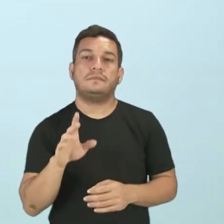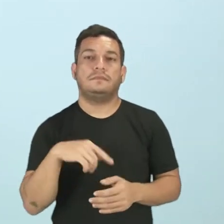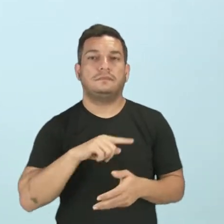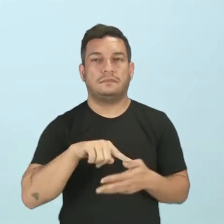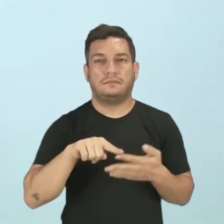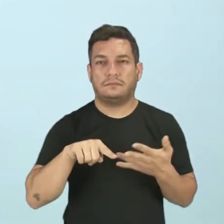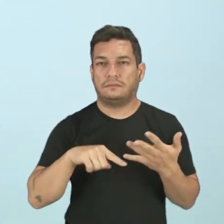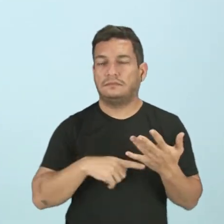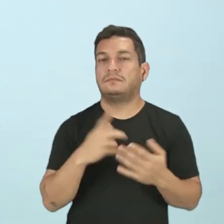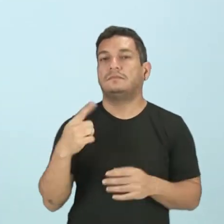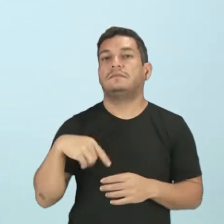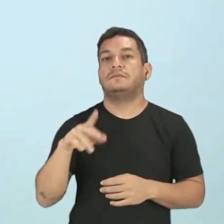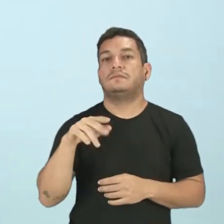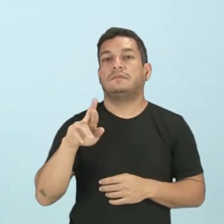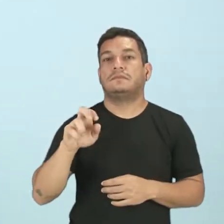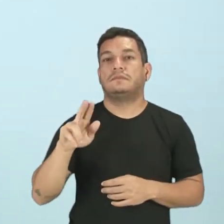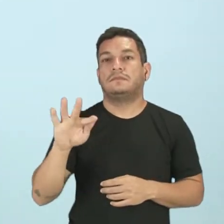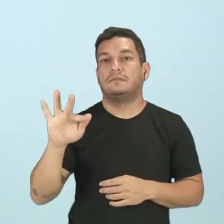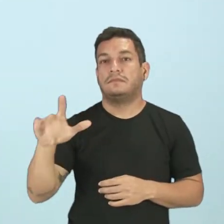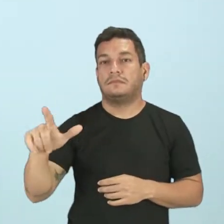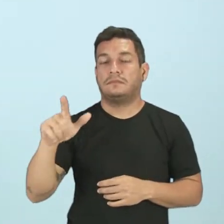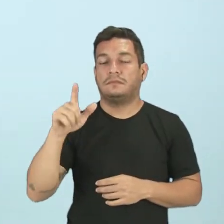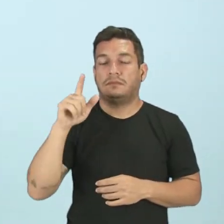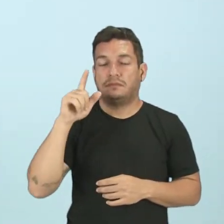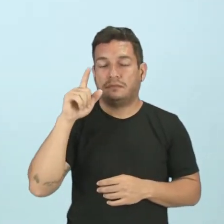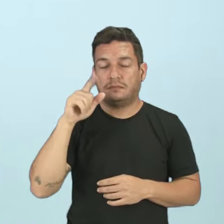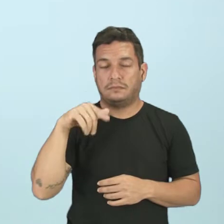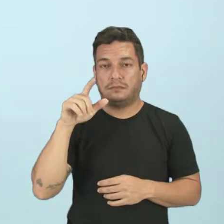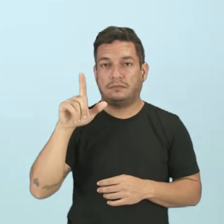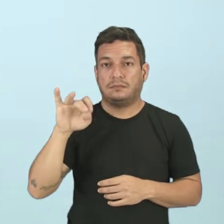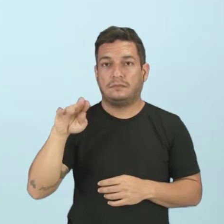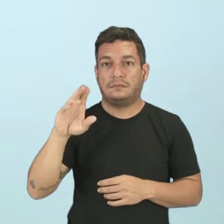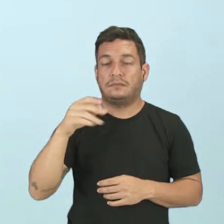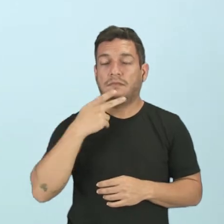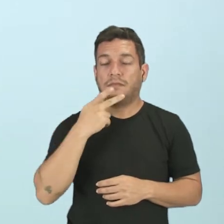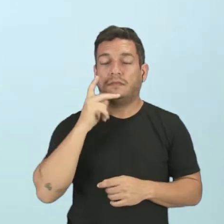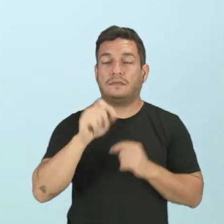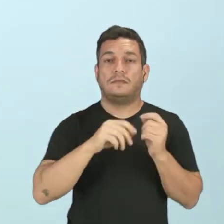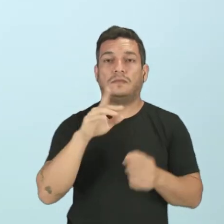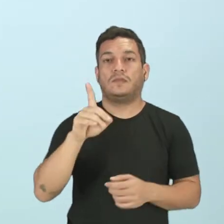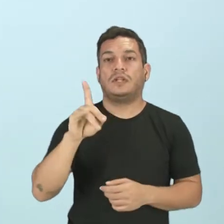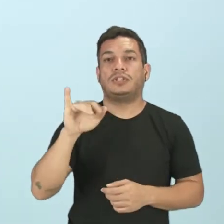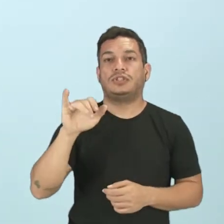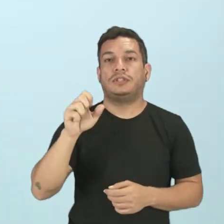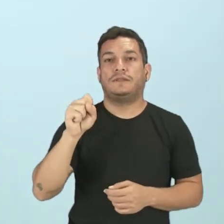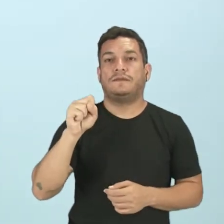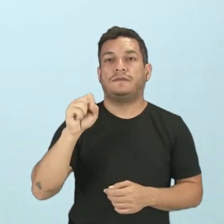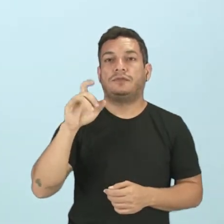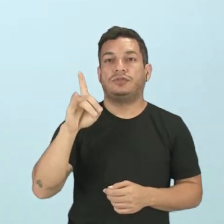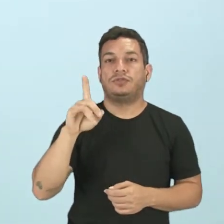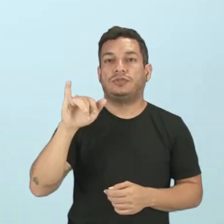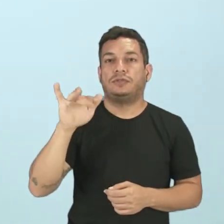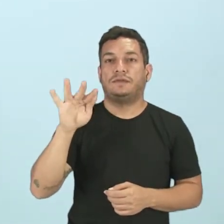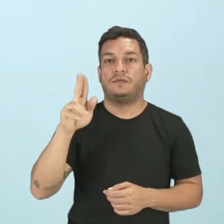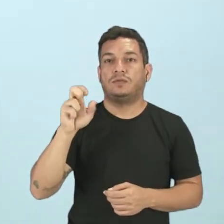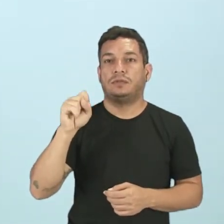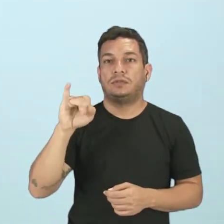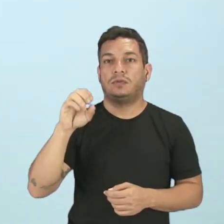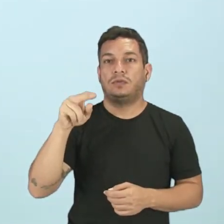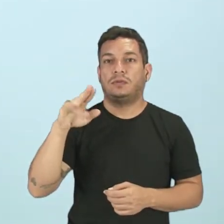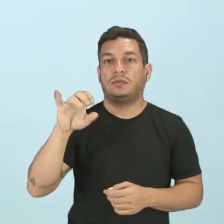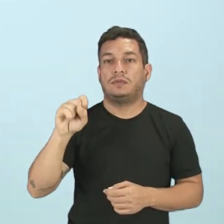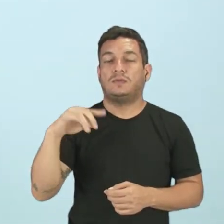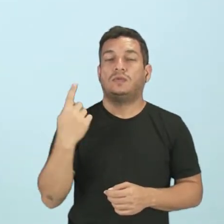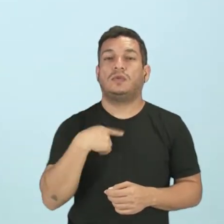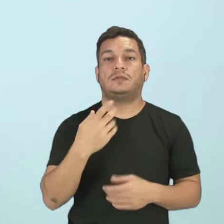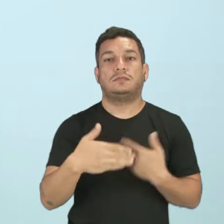aparato cultural, o que o Ralph Linton na antropologia chamava de difusionismo, nós vamos construindo a nossa